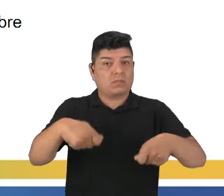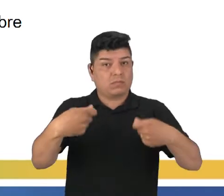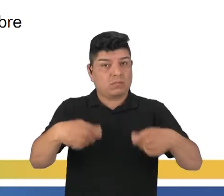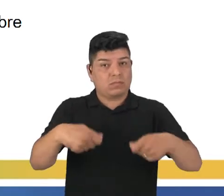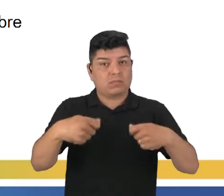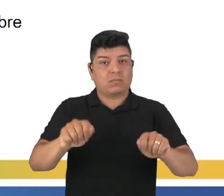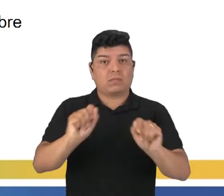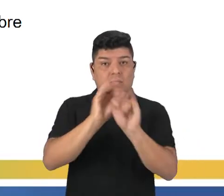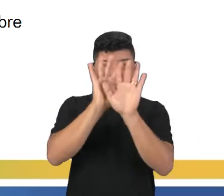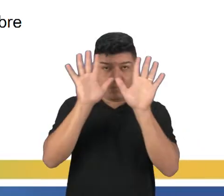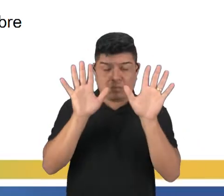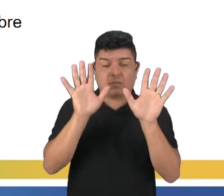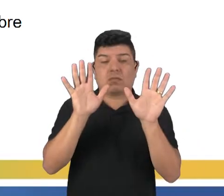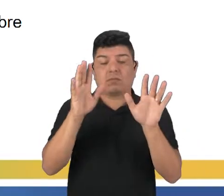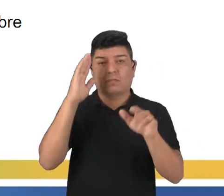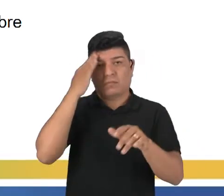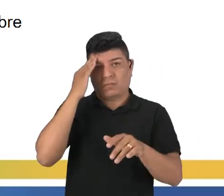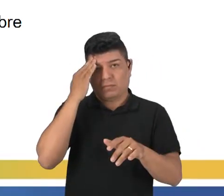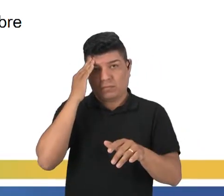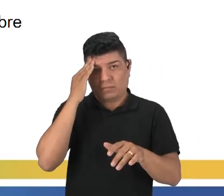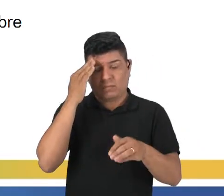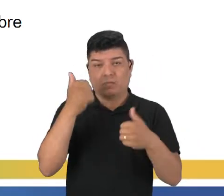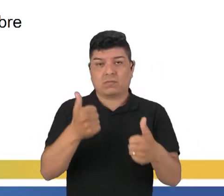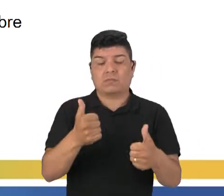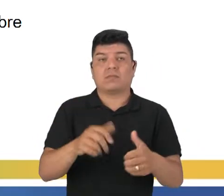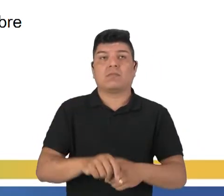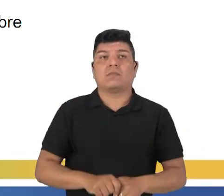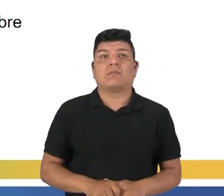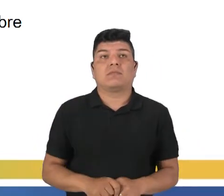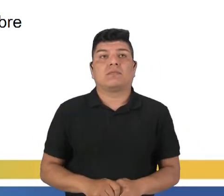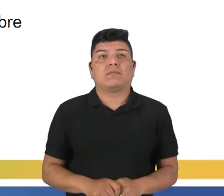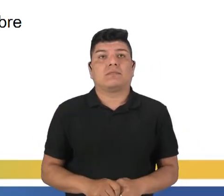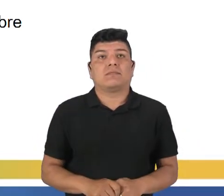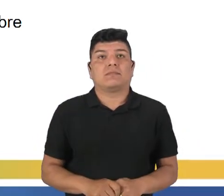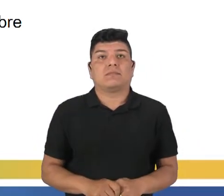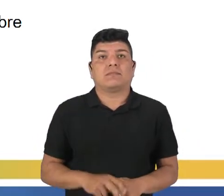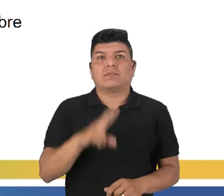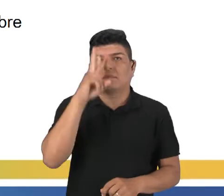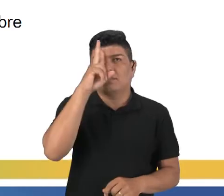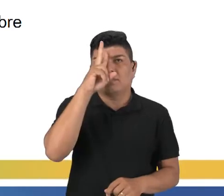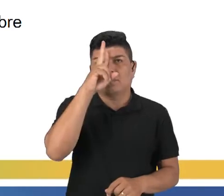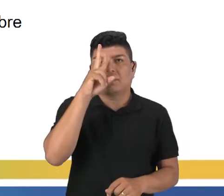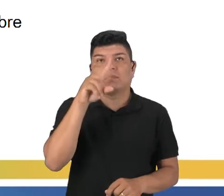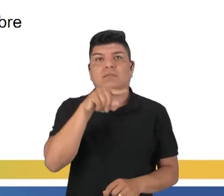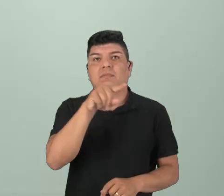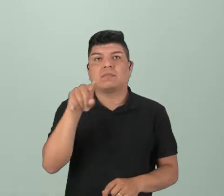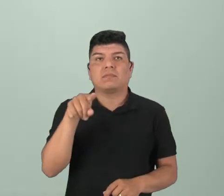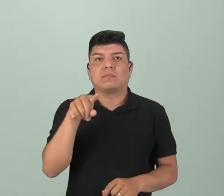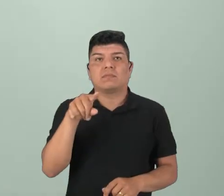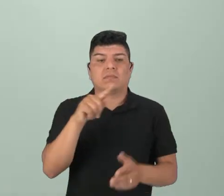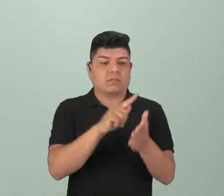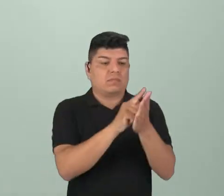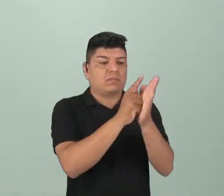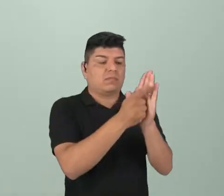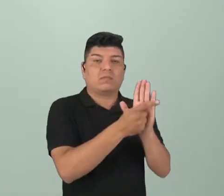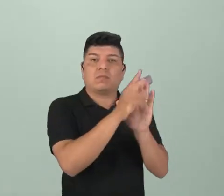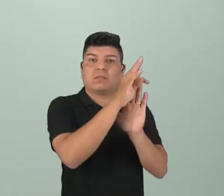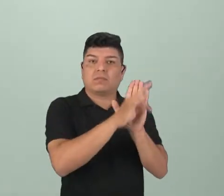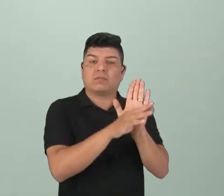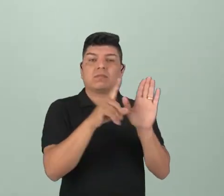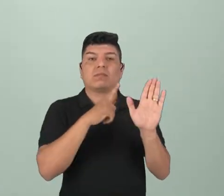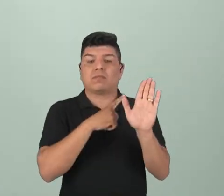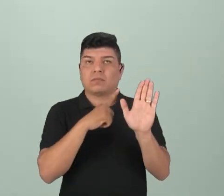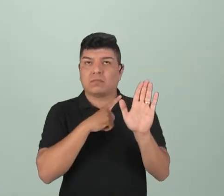preciso, esclarecedor e compreensivo. Então, lembra que quando se fala em gênero textual,